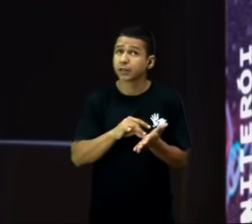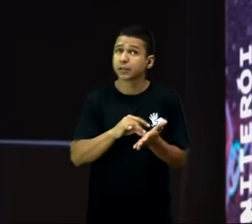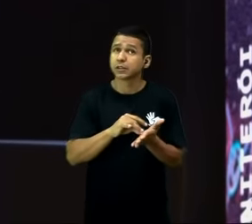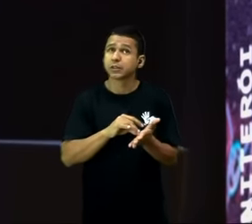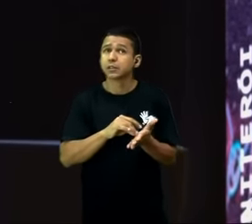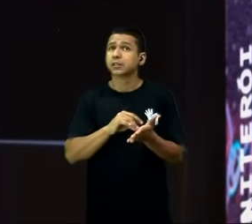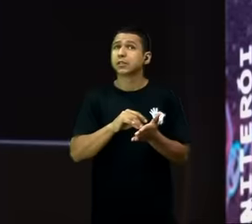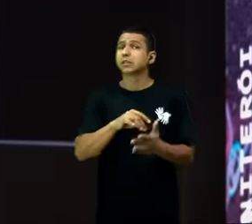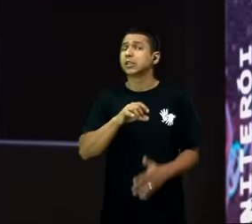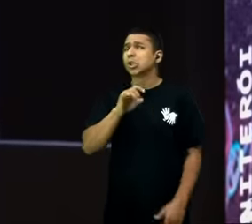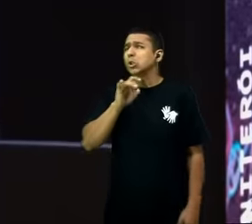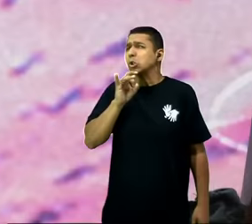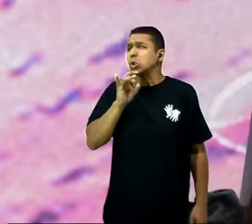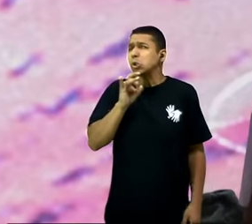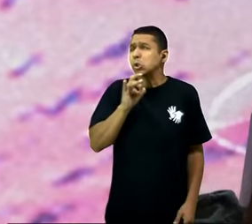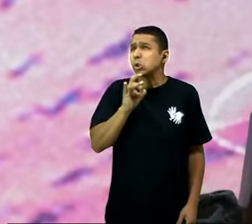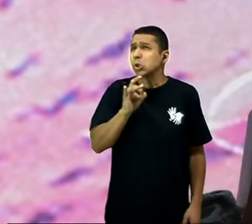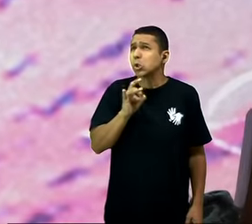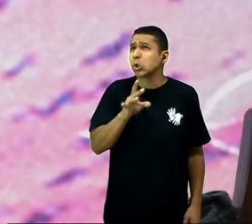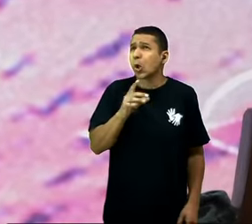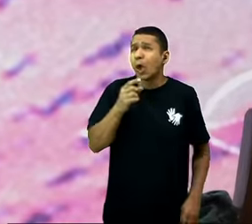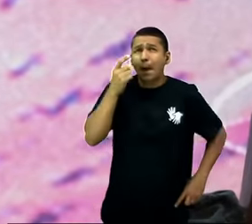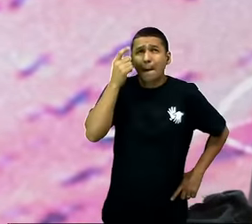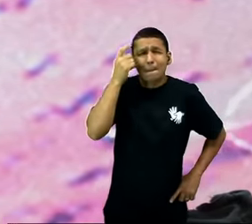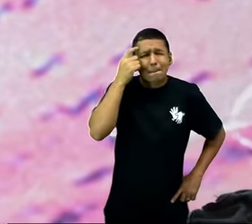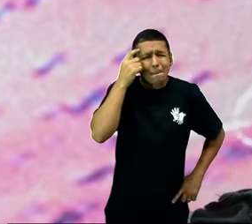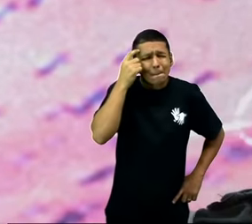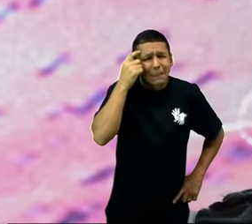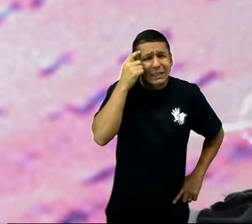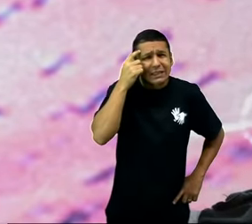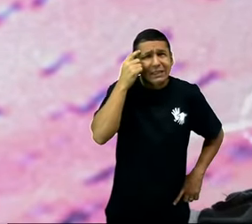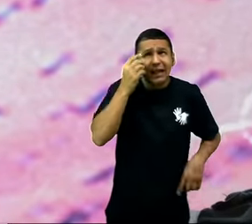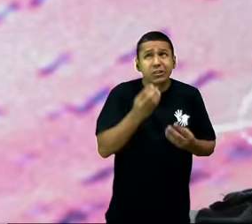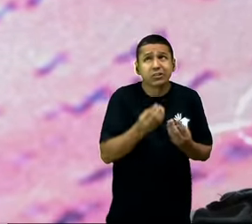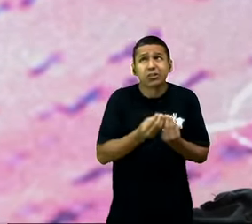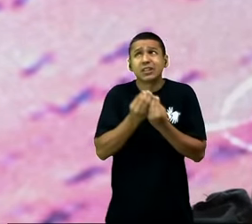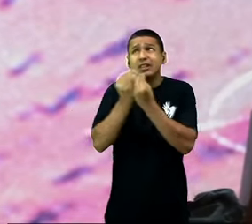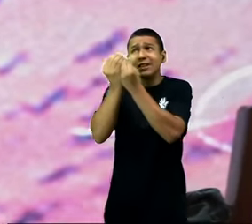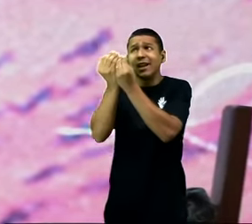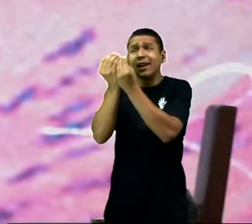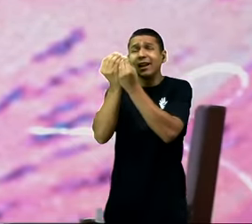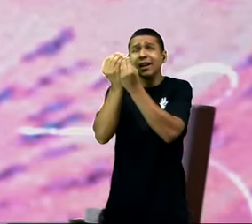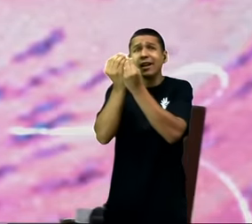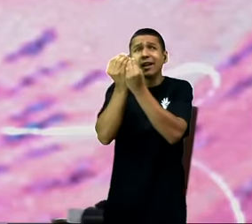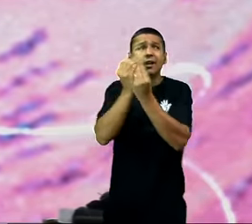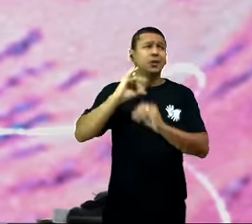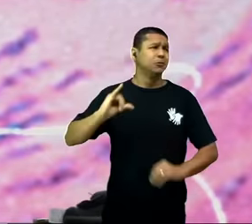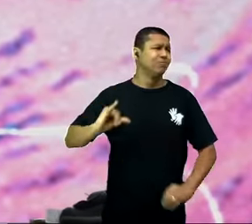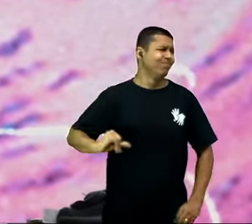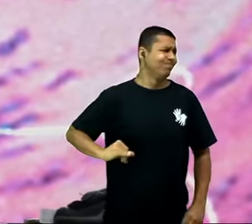a possibilidade de entregar doeu na alma. Você falou assim: Senhor, deixa eu falar uma coisa com você.